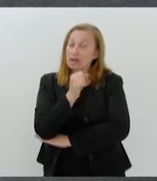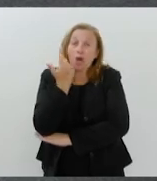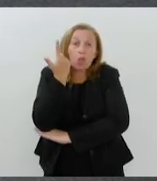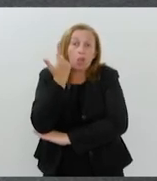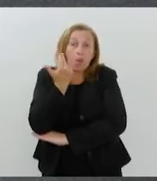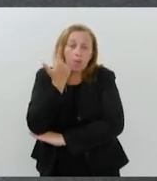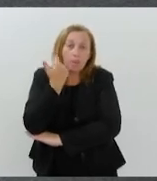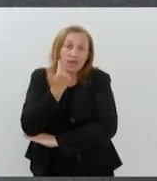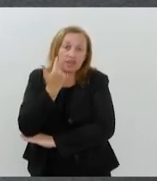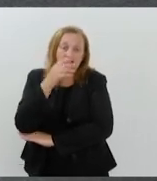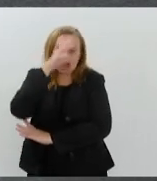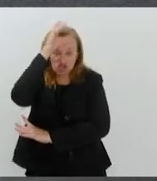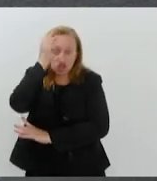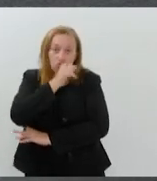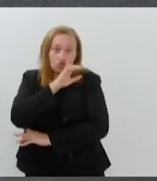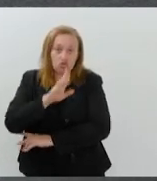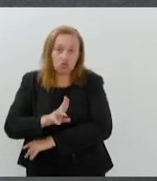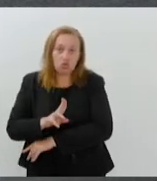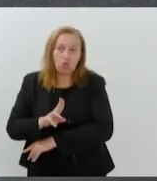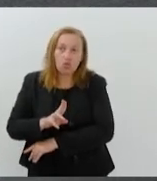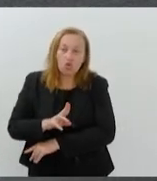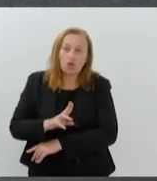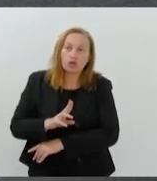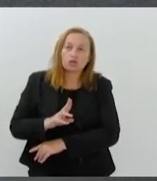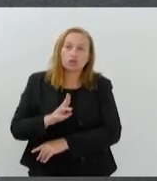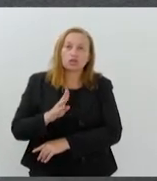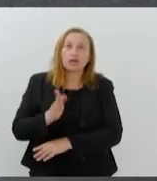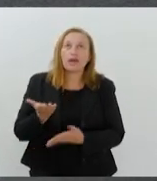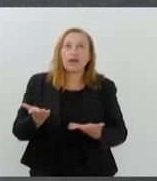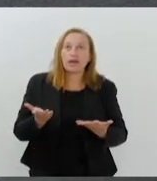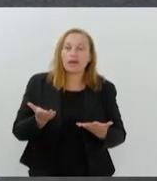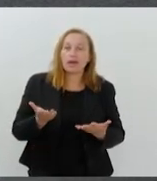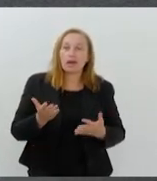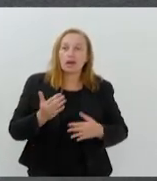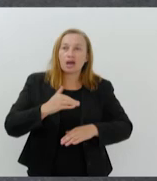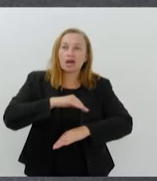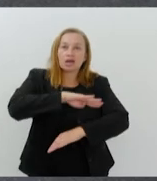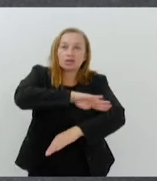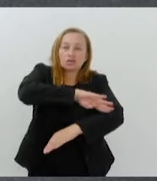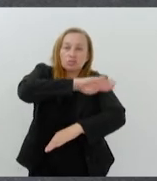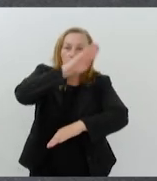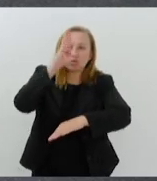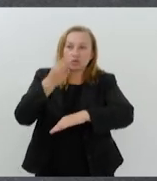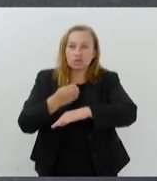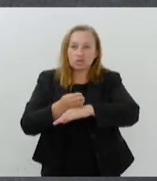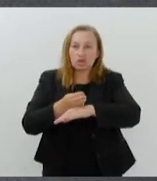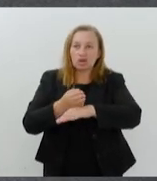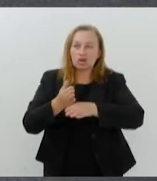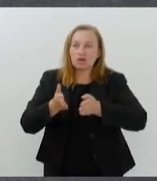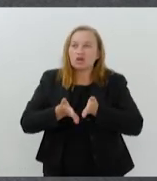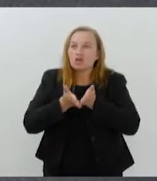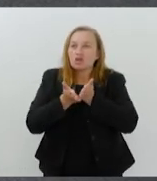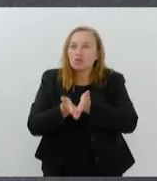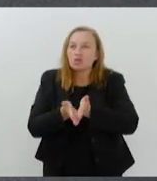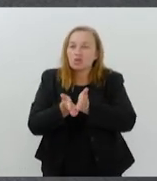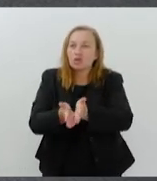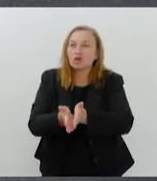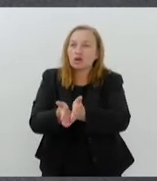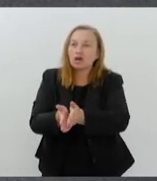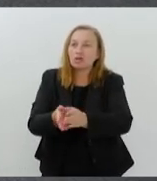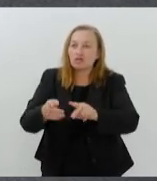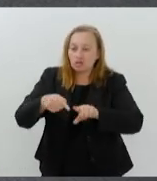Geralmente, tia Ju, os montanhistas, a turma da canoagem, a turma do surf, do